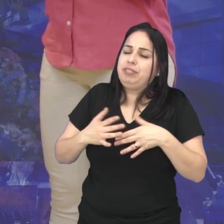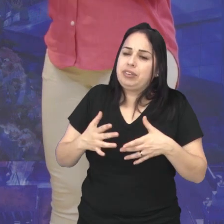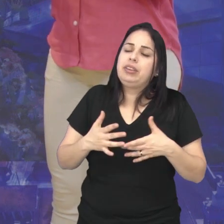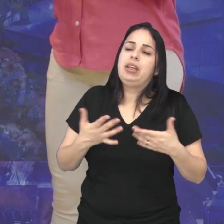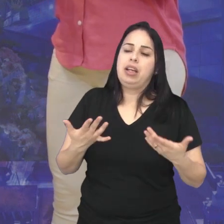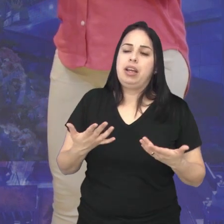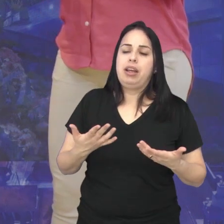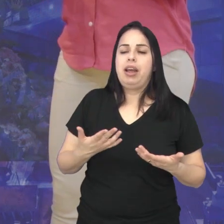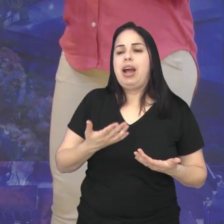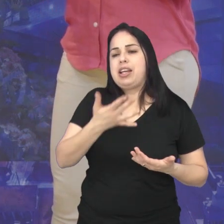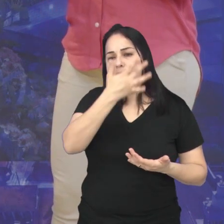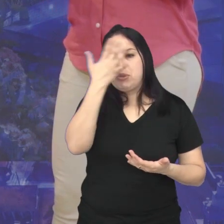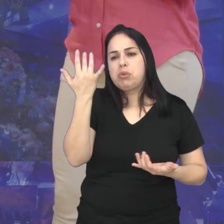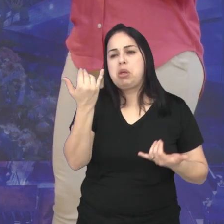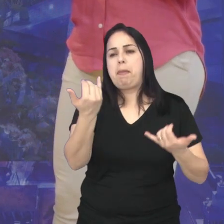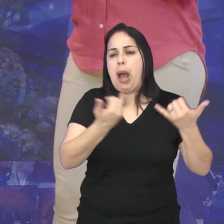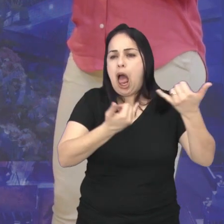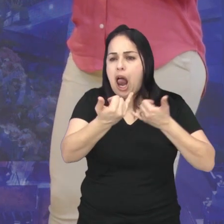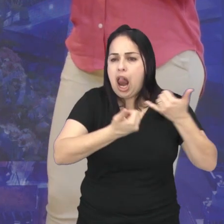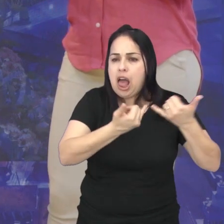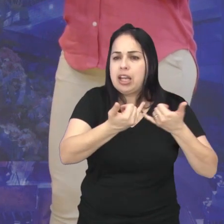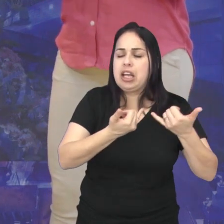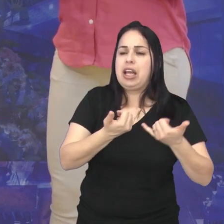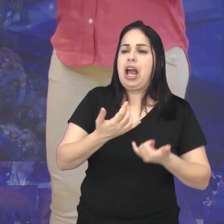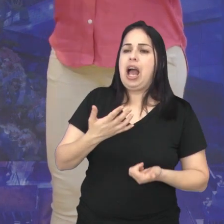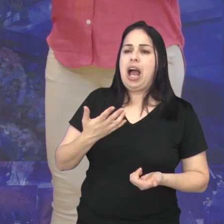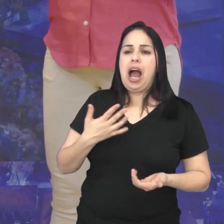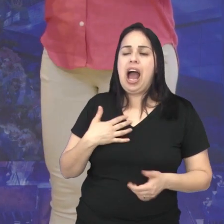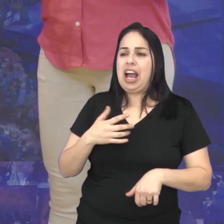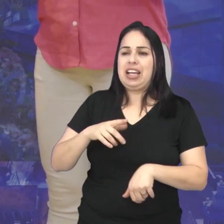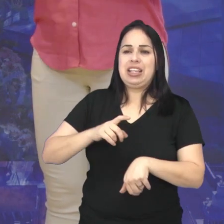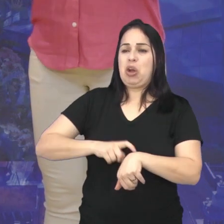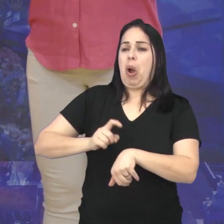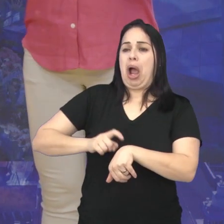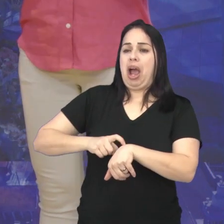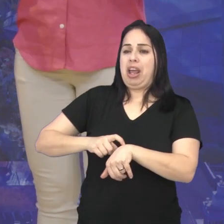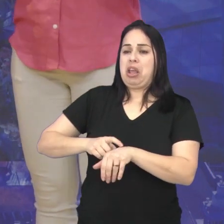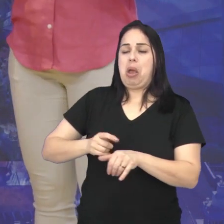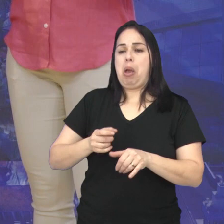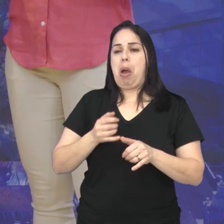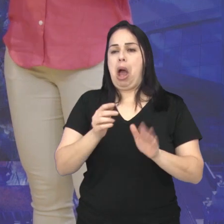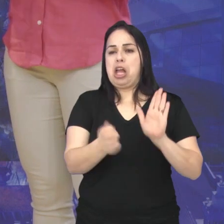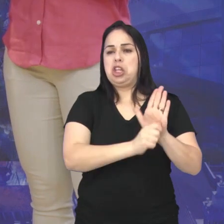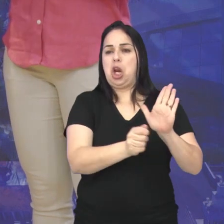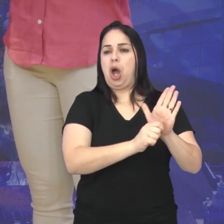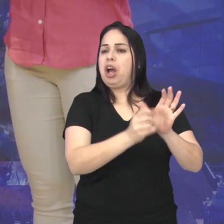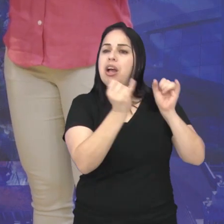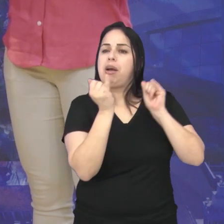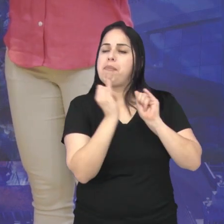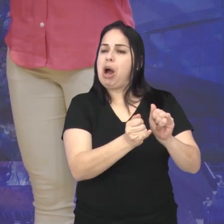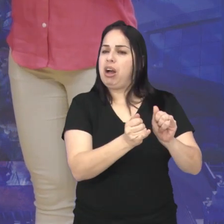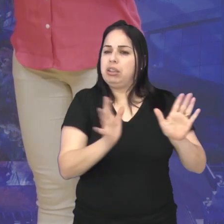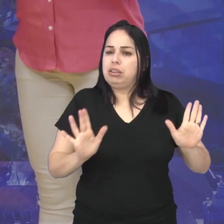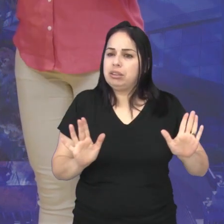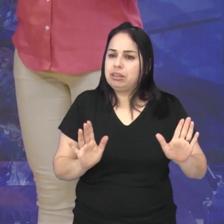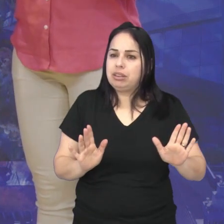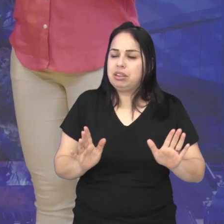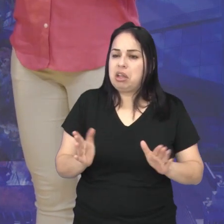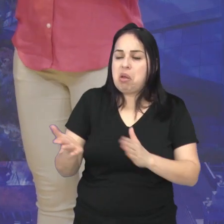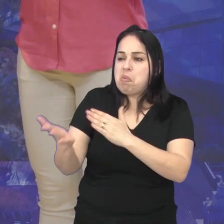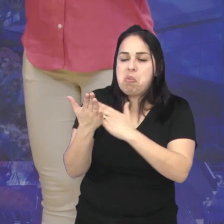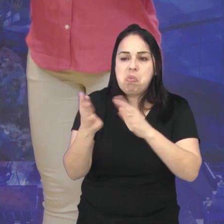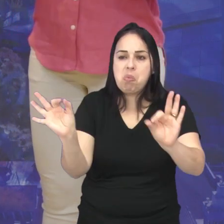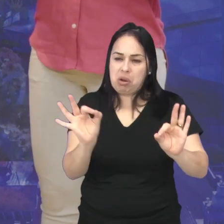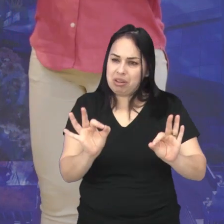muito comum, infelizmente, a gente ouvir relatos de pessoas que afirmam a qualquer momento eu posso me livrar da